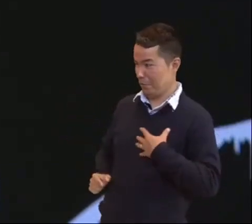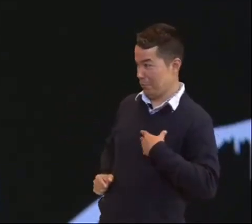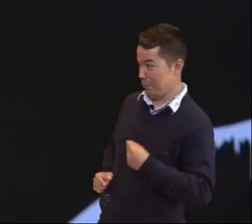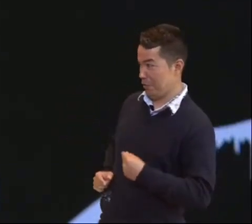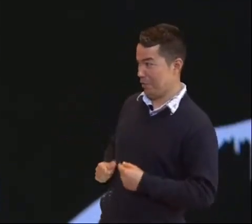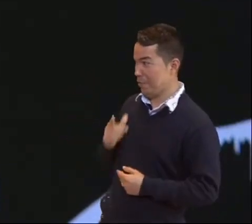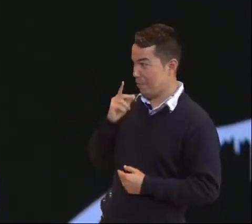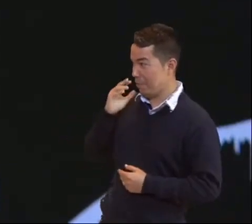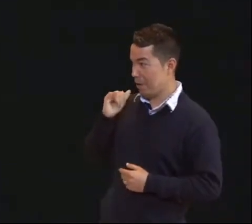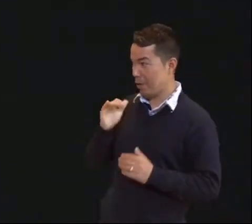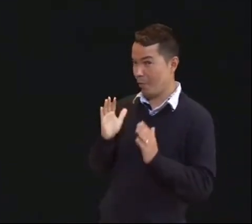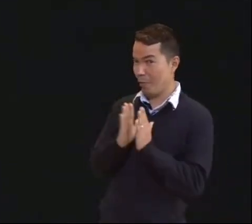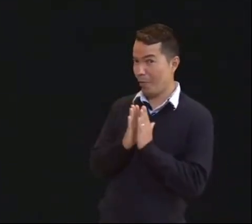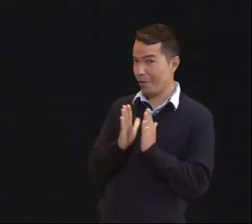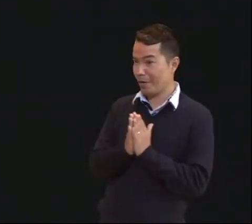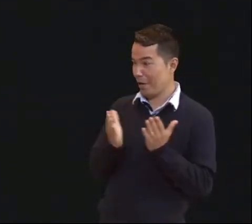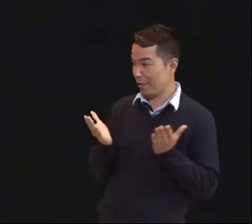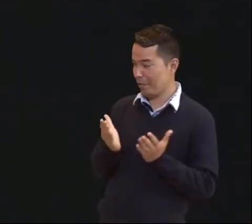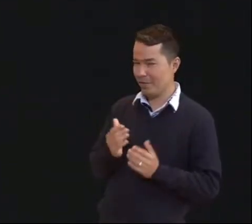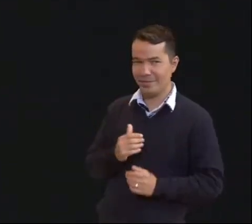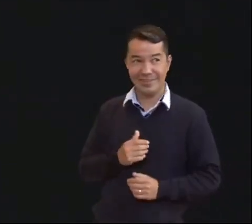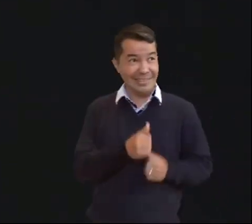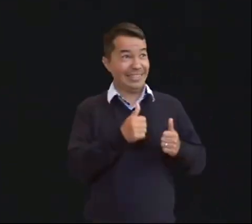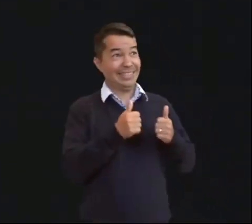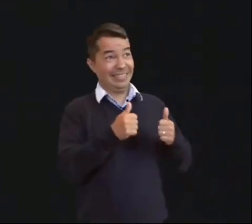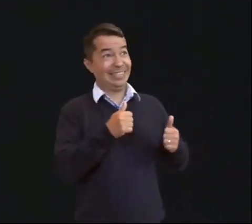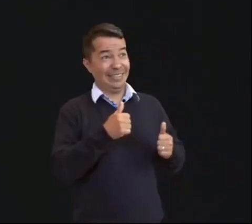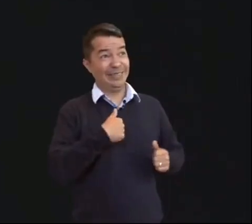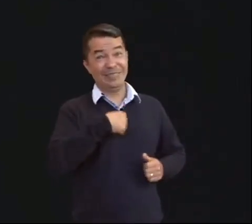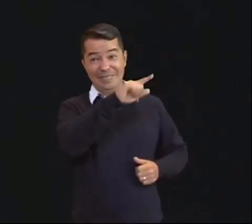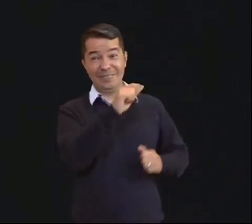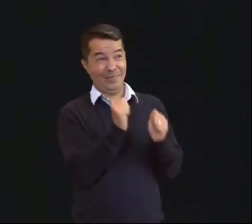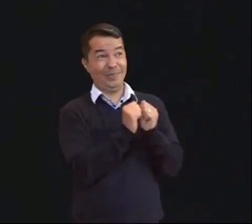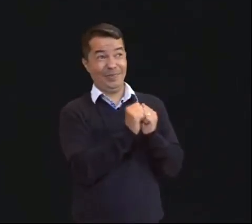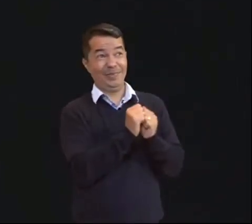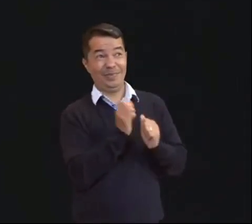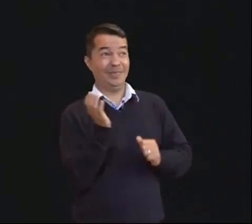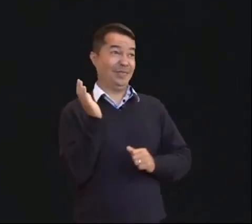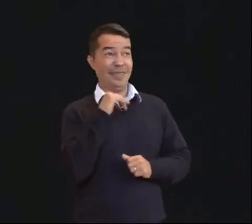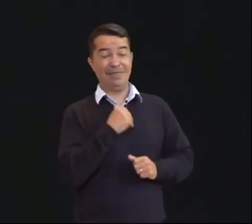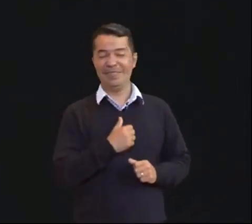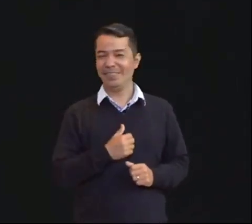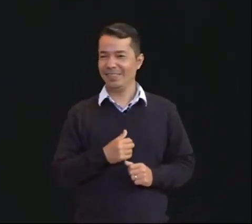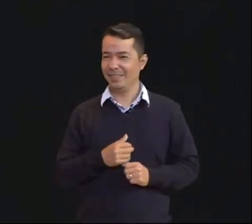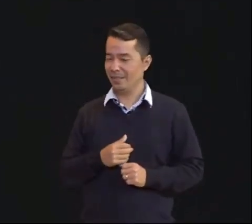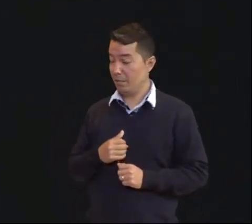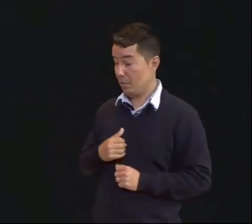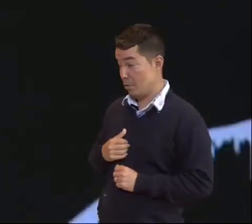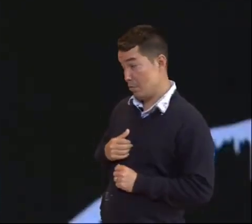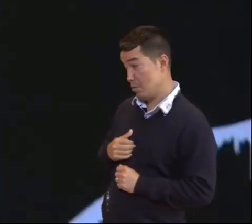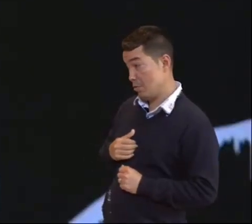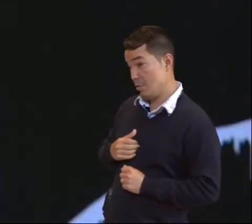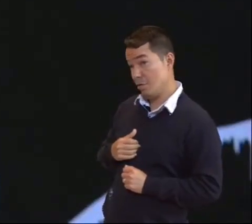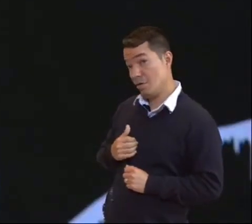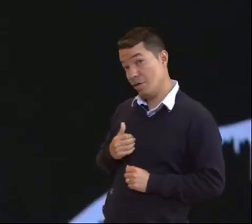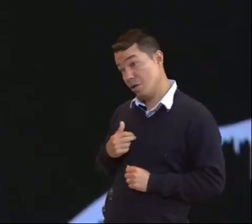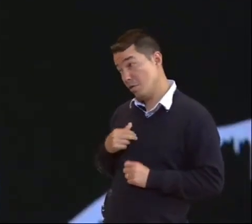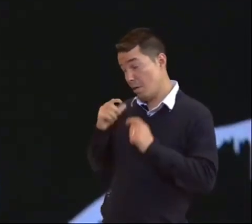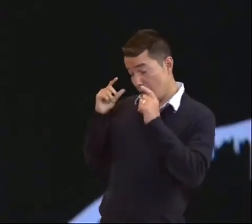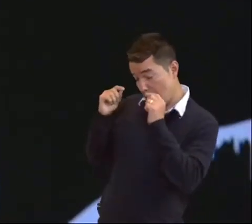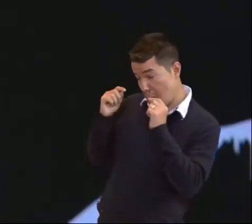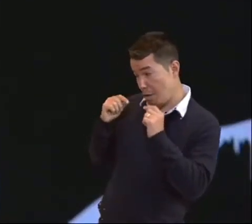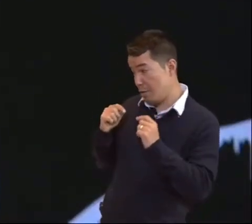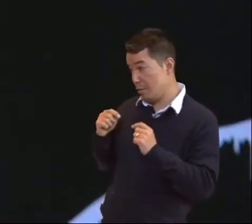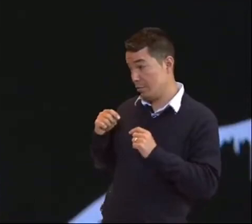devocional. Quer orar comigo? Ele falou, vamos, pai. Eu falei, só que assim, de manhã o pai tem sono, então o pai ora